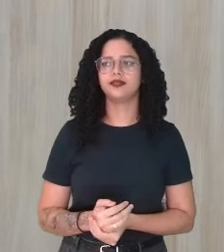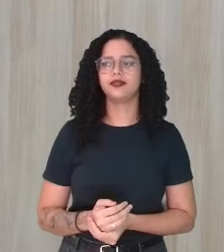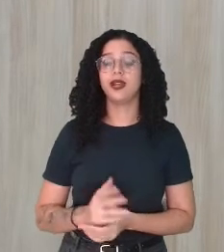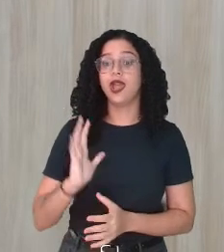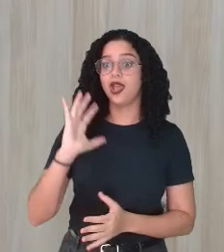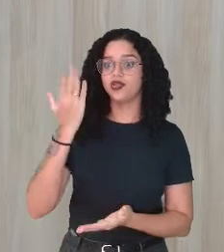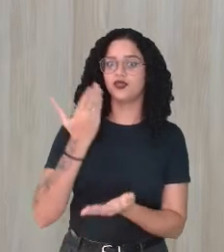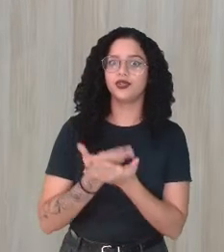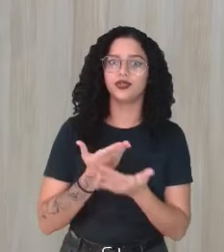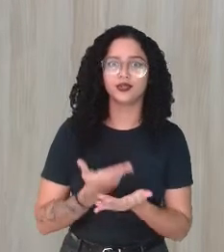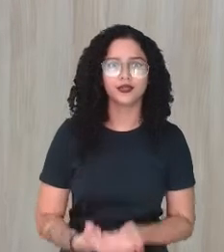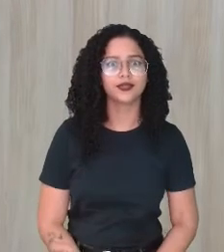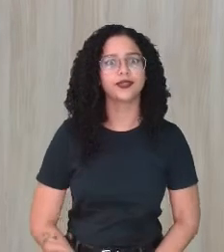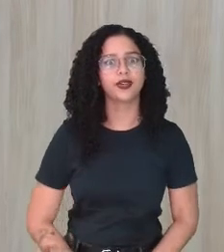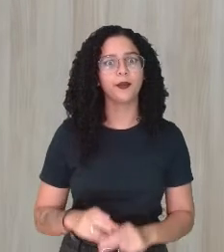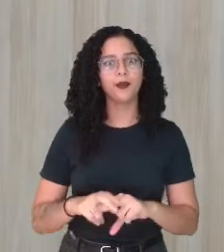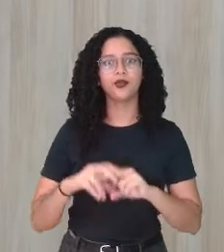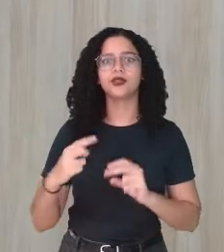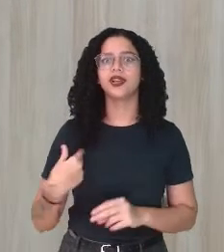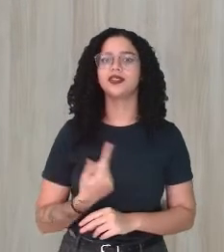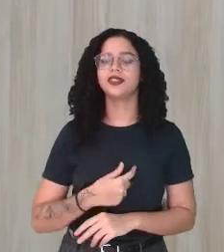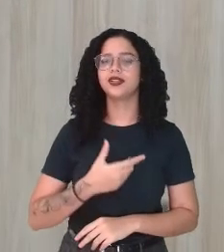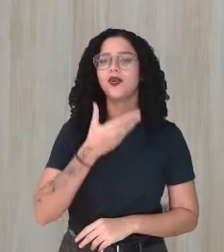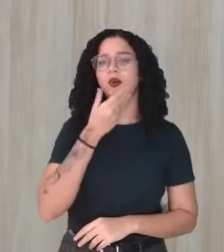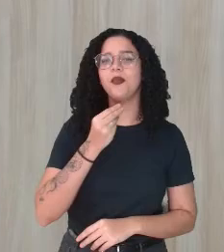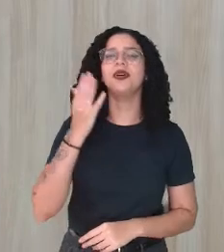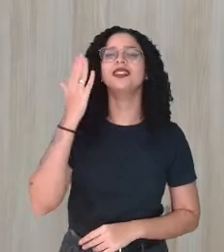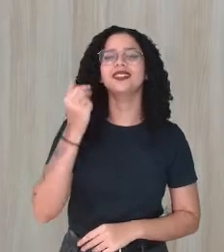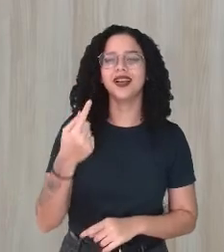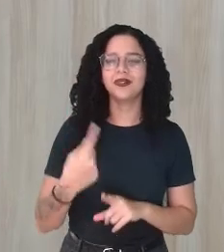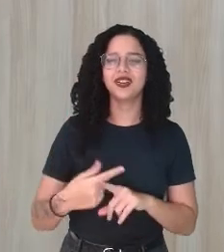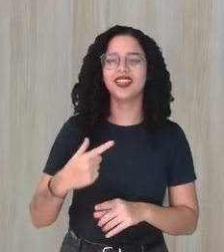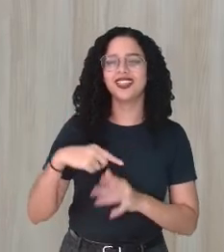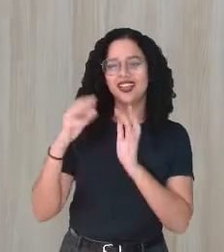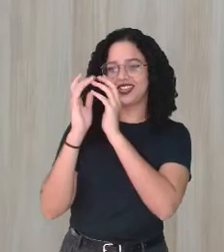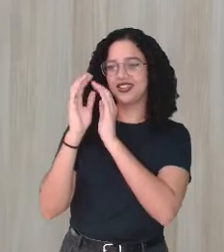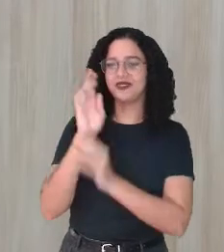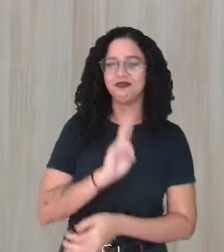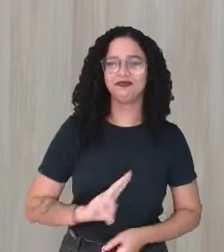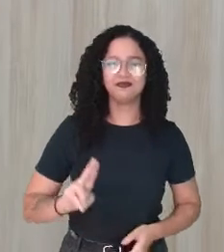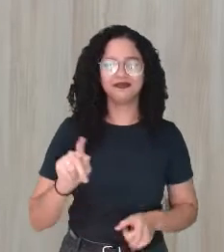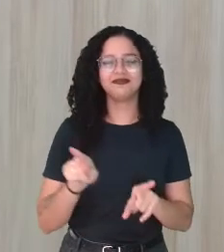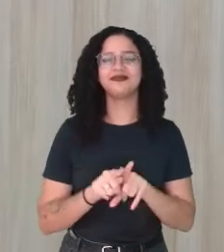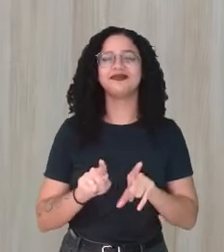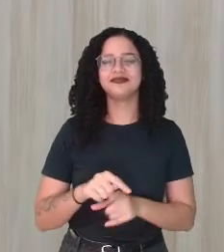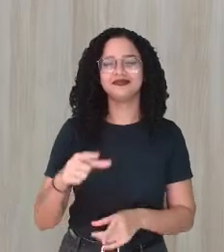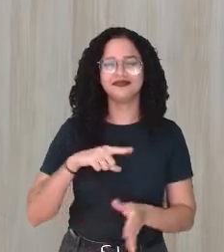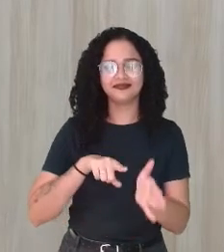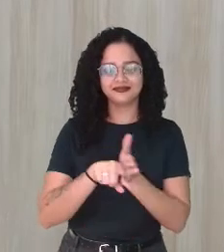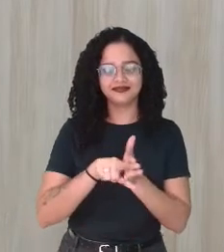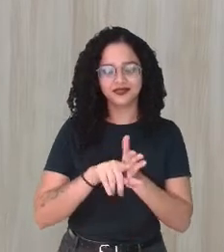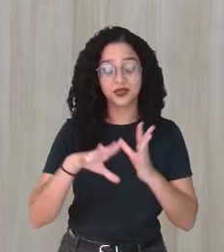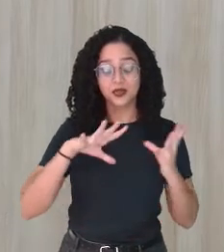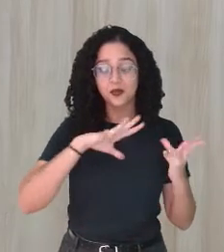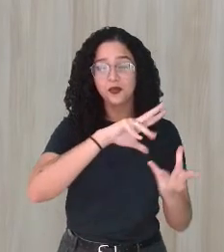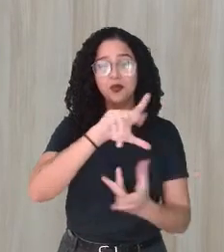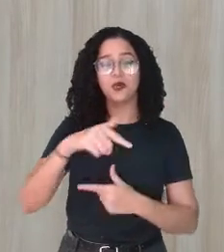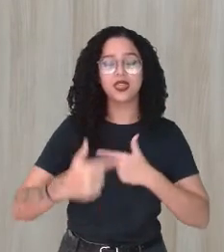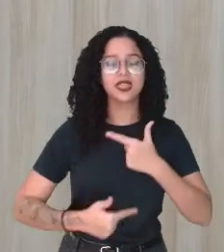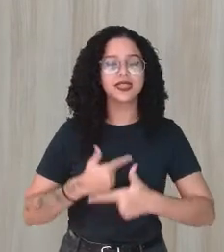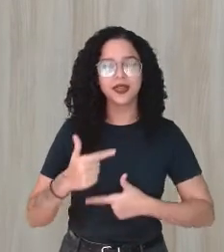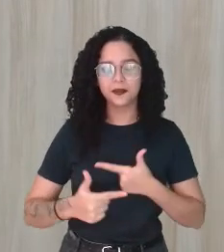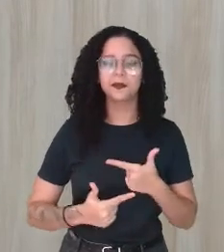galera, que é por isso que a gente é homem sábio, porque a gente tem o cérebro para usar. E temos pesquisadores no mundo inteiro que